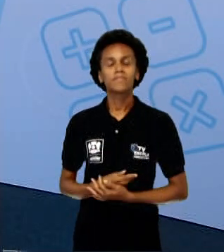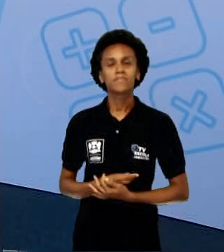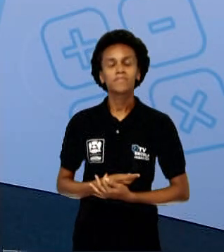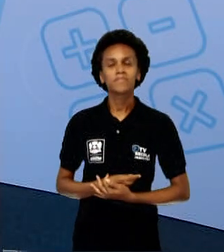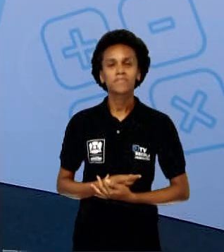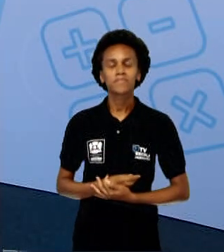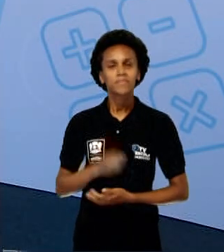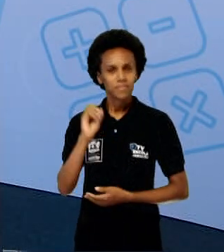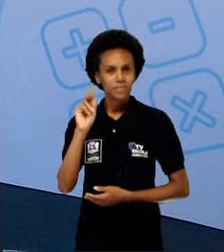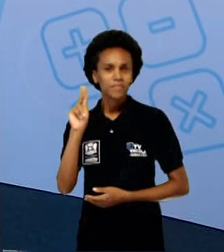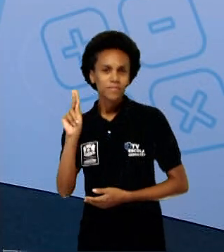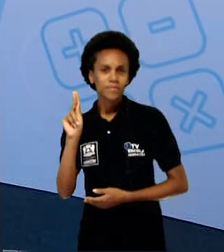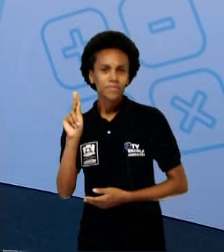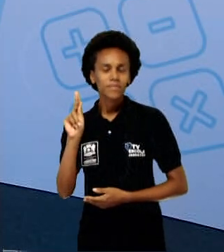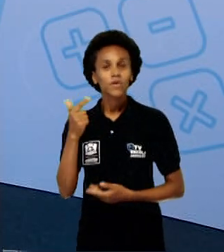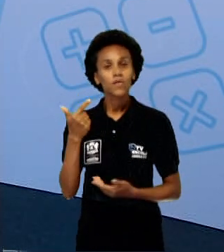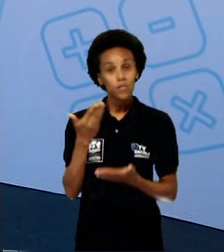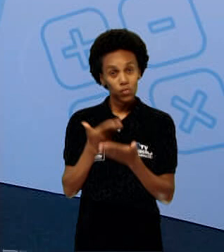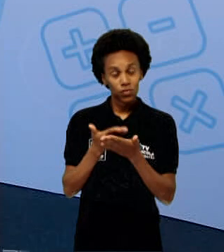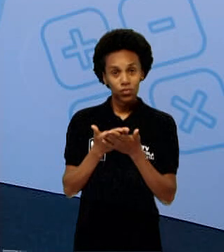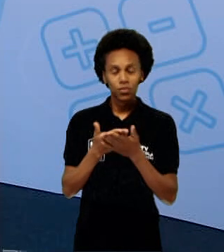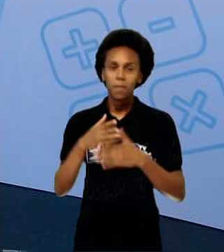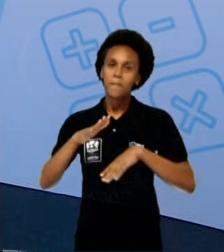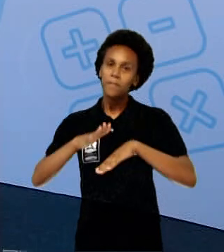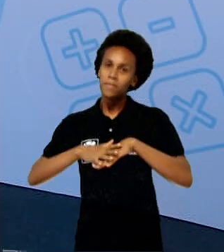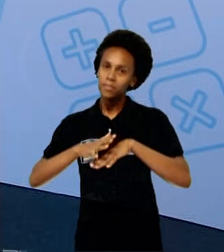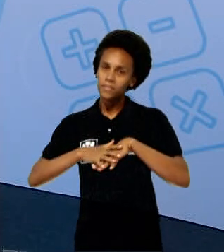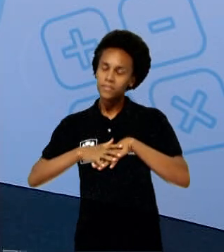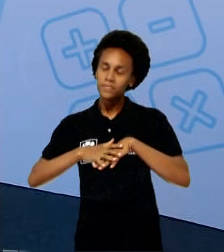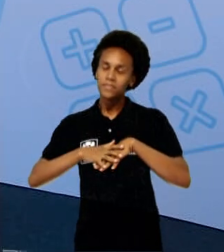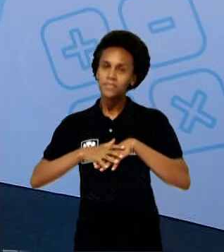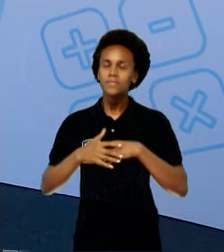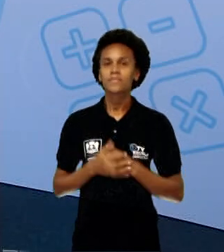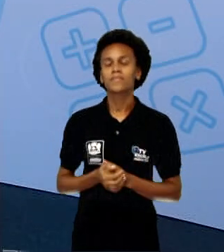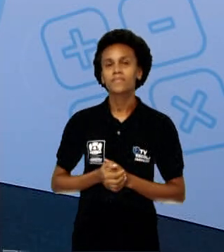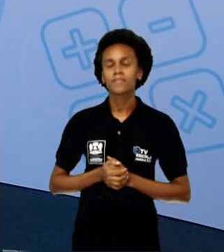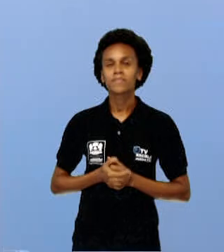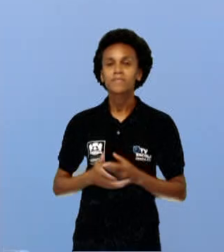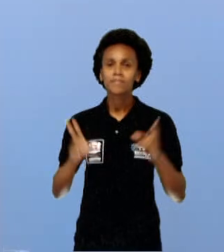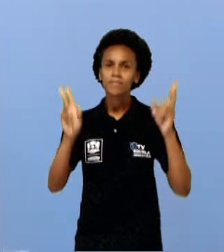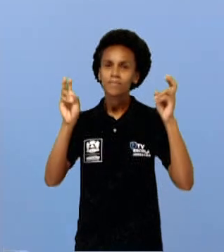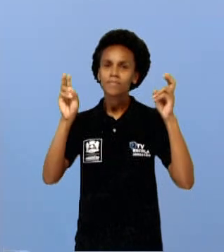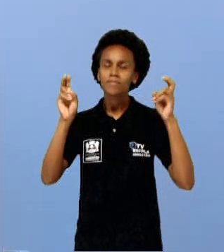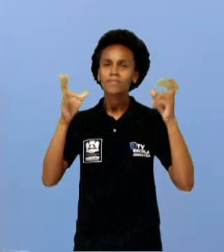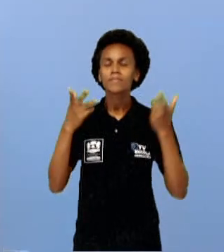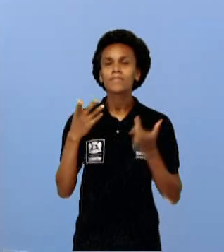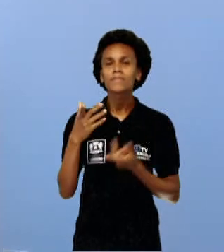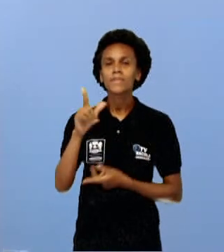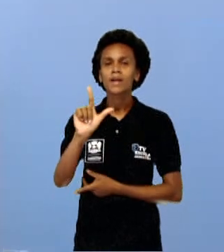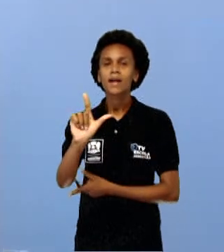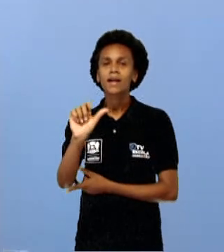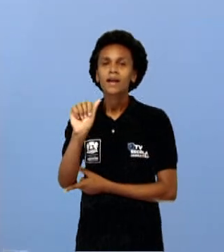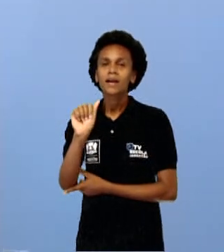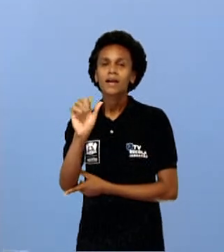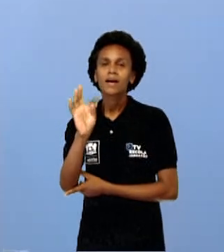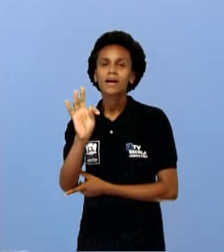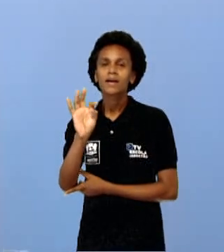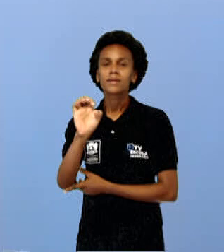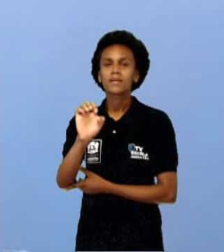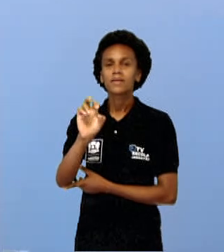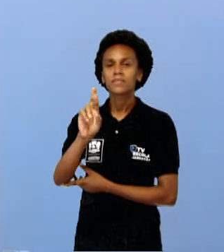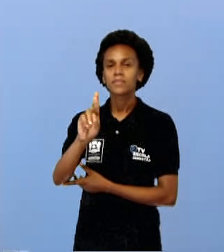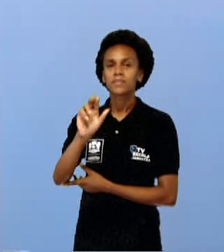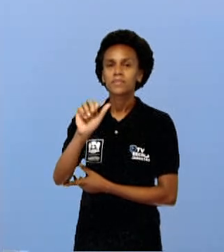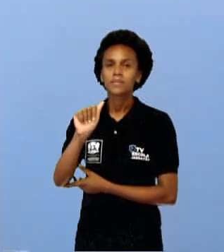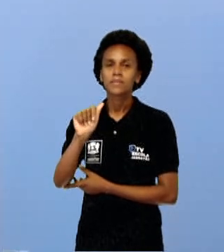trabalhar matemática termos da lateralidade e o que seria termos